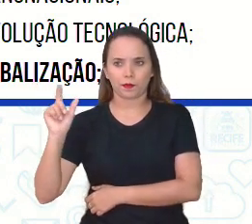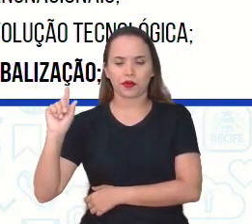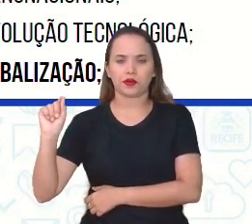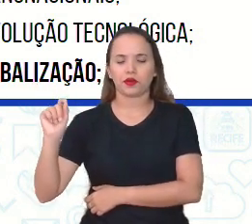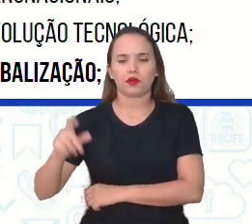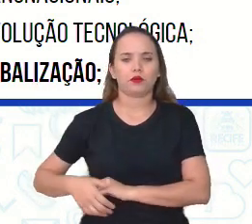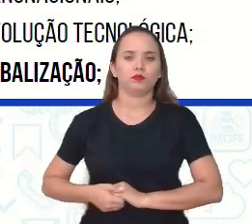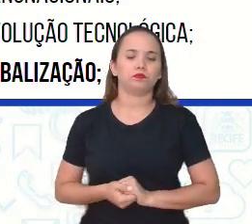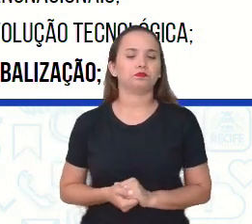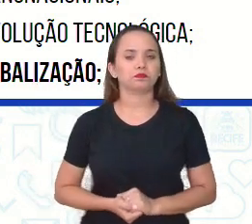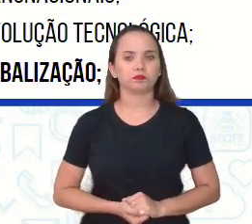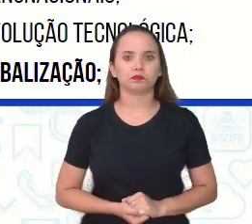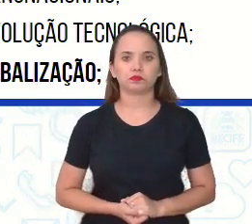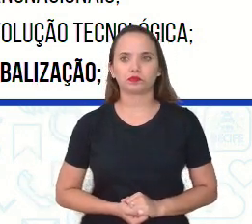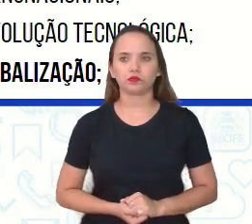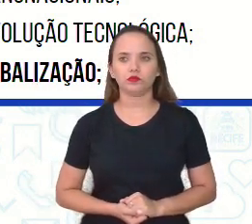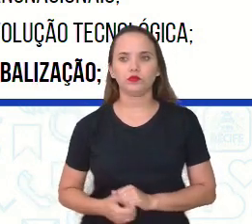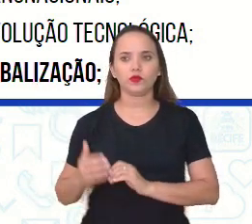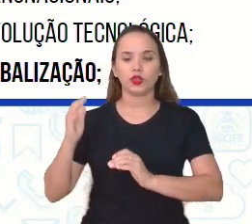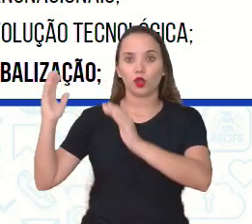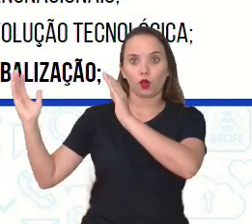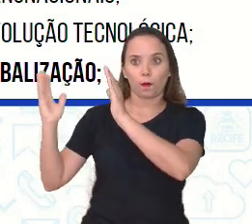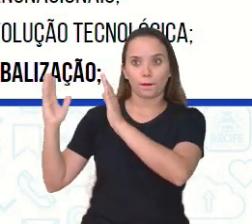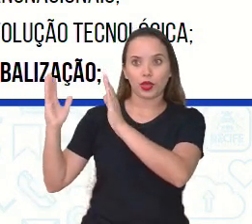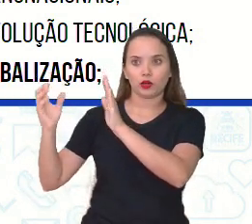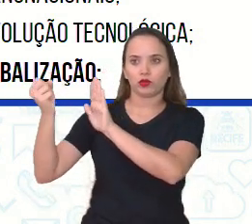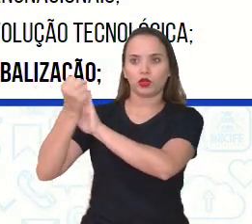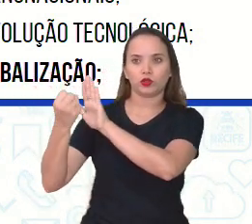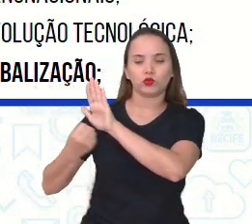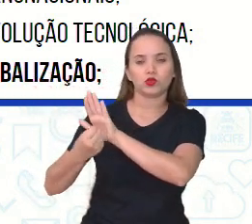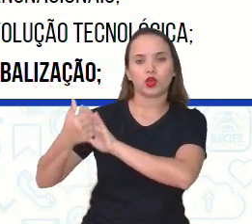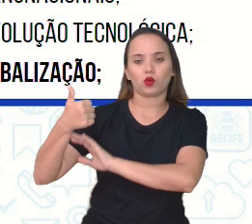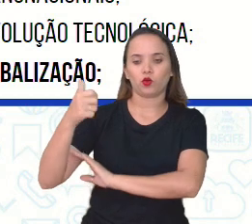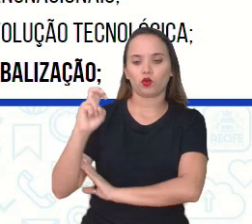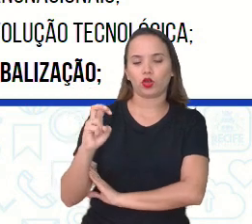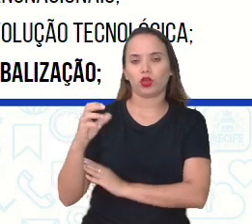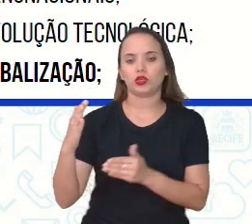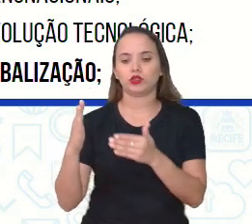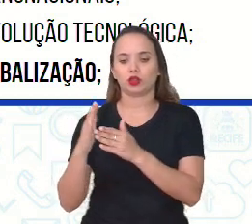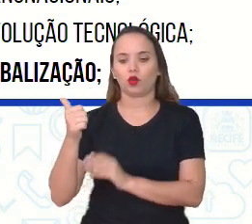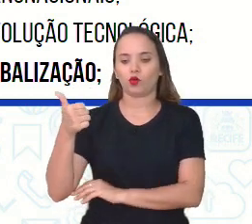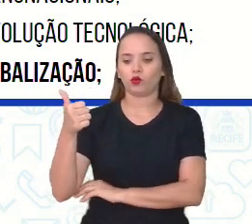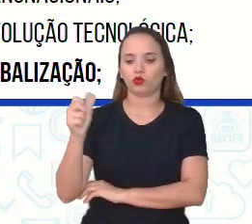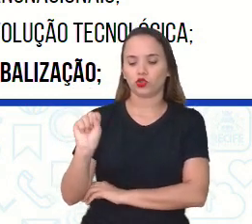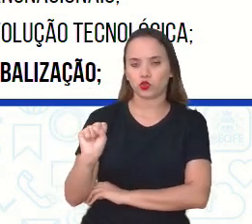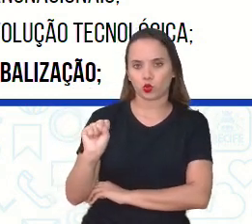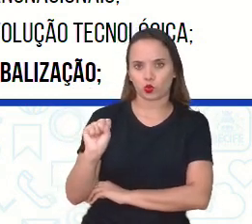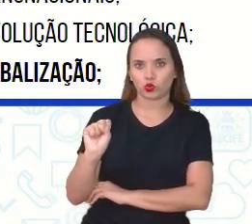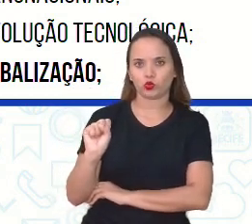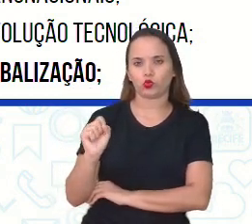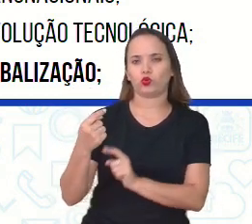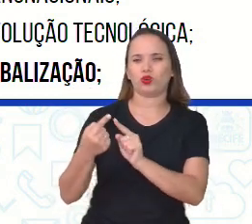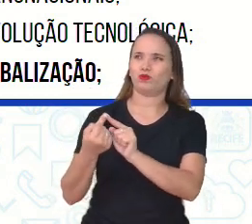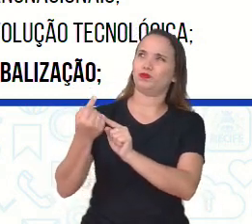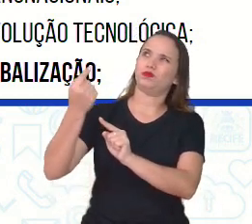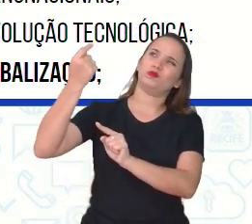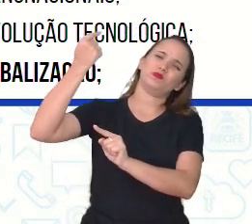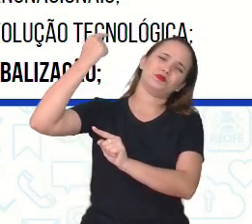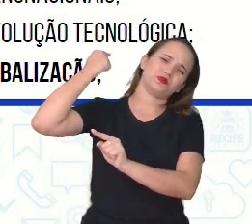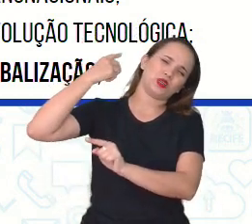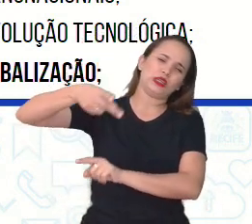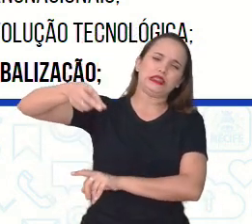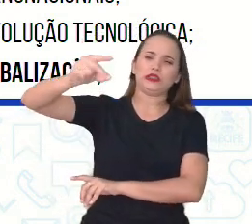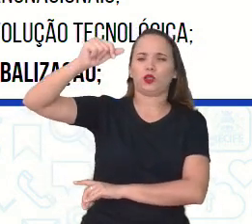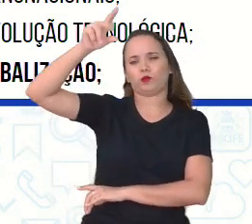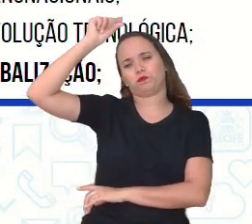ser que esse período vai ser do século XV ao século XVIII, ou seja, lá atrás, há muito